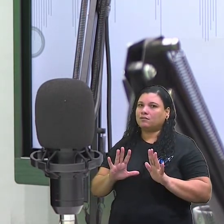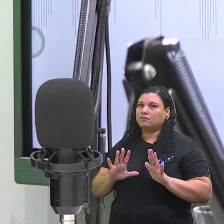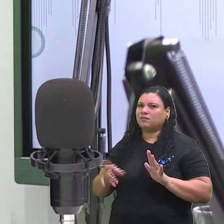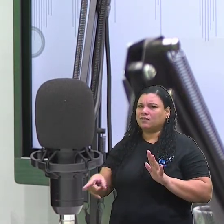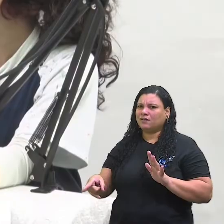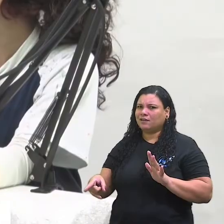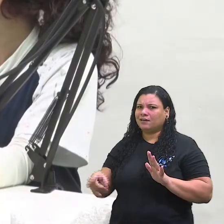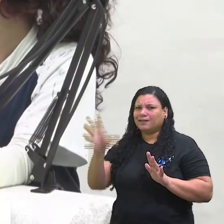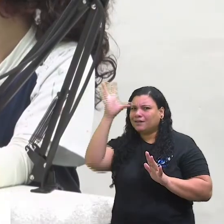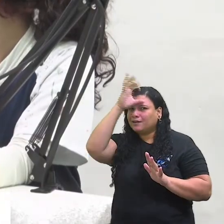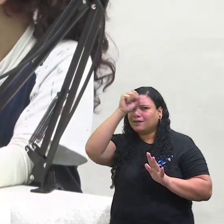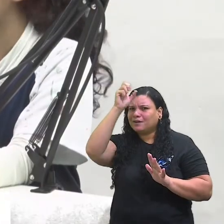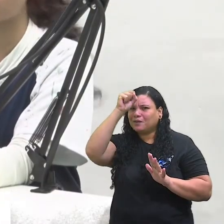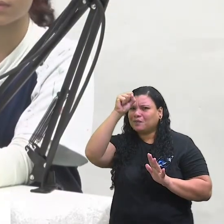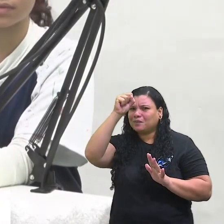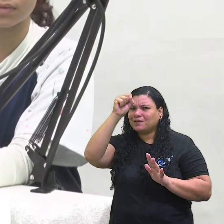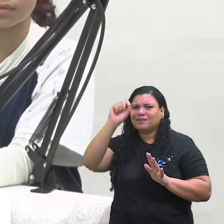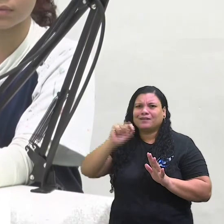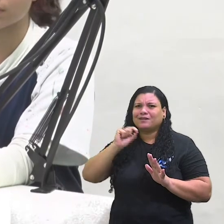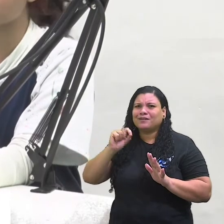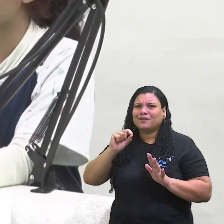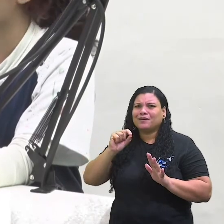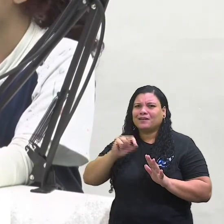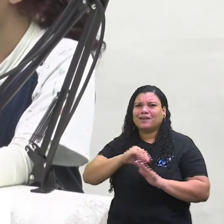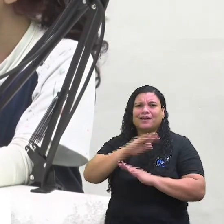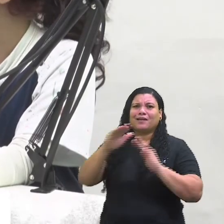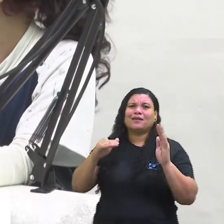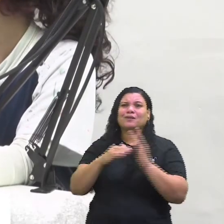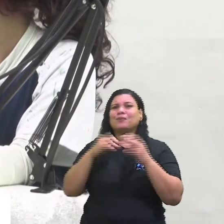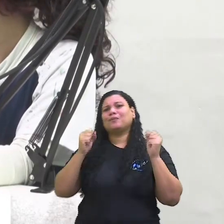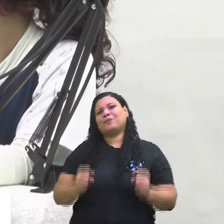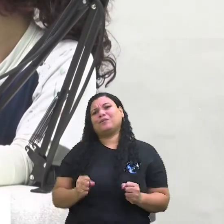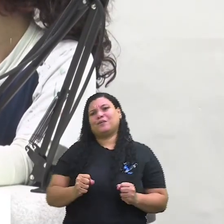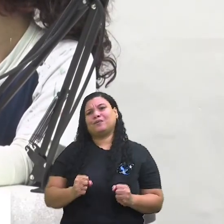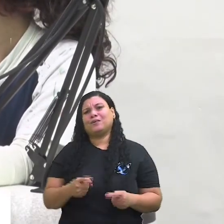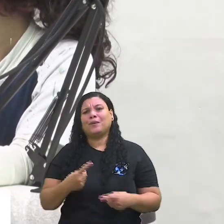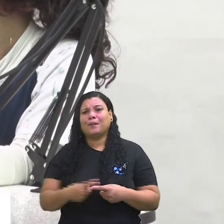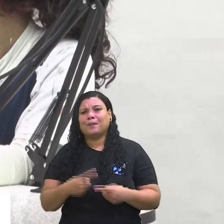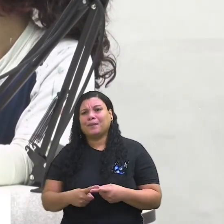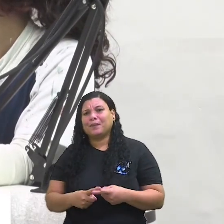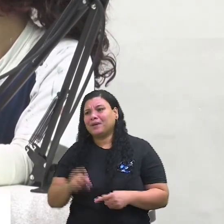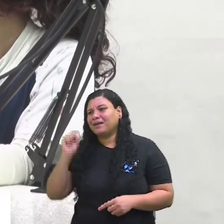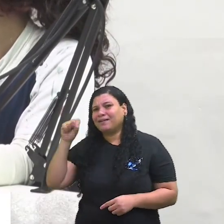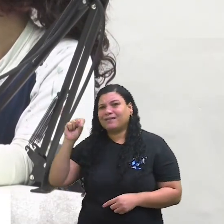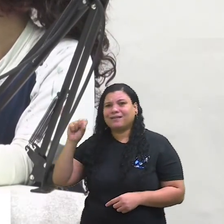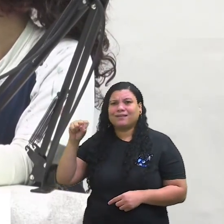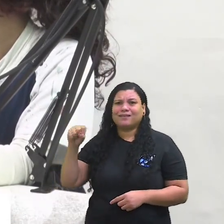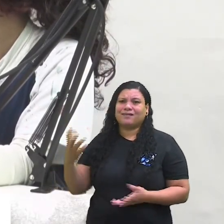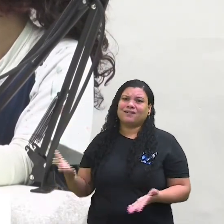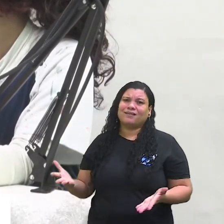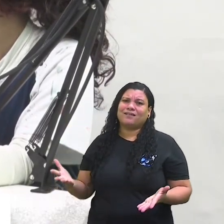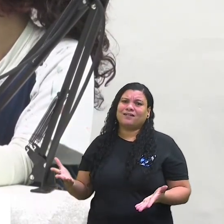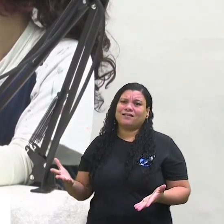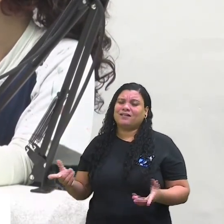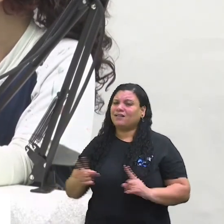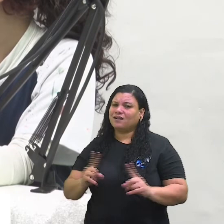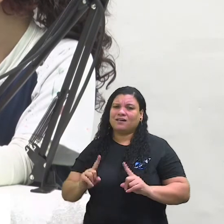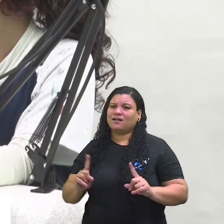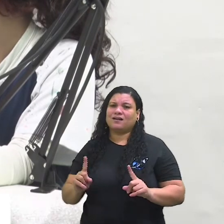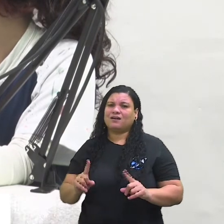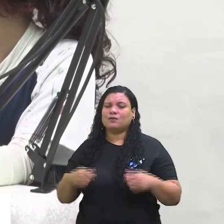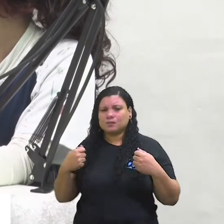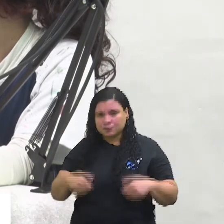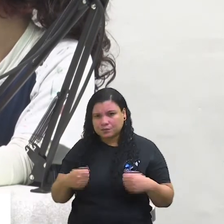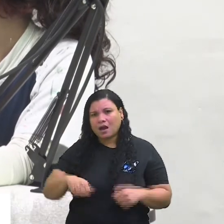eu falo porque eu sofro muito para poder estar me trazendo. Minha mãe não teve, consequentemente ela não passou. Uhum. Hoje que eu